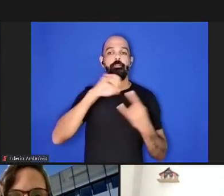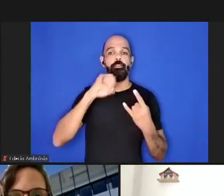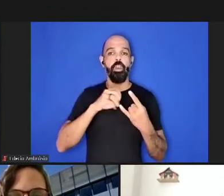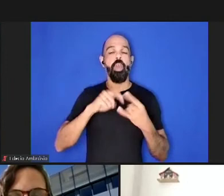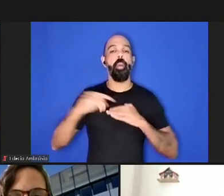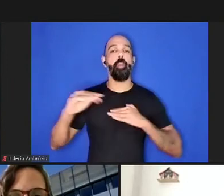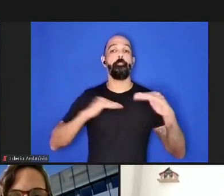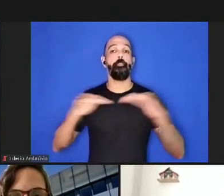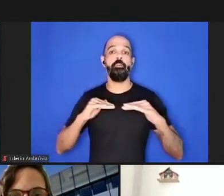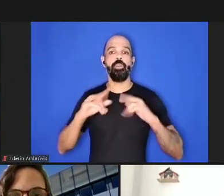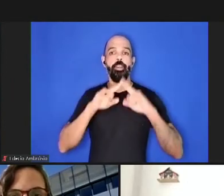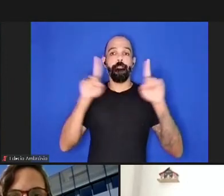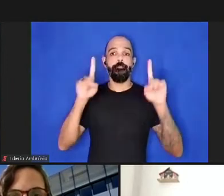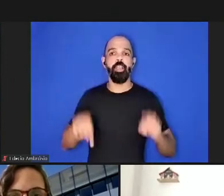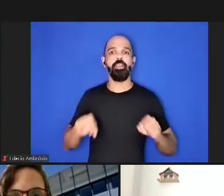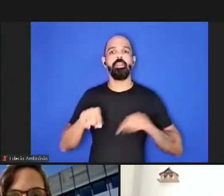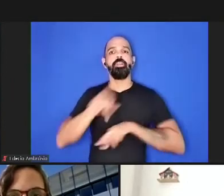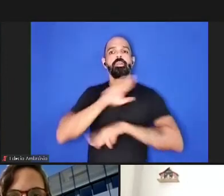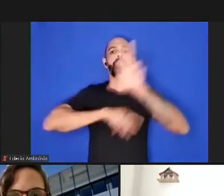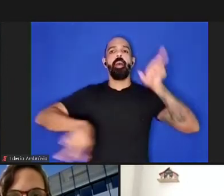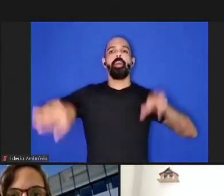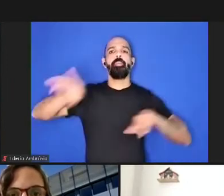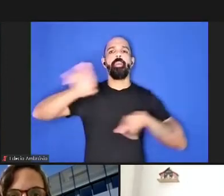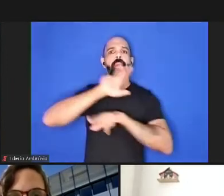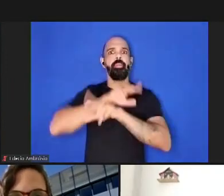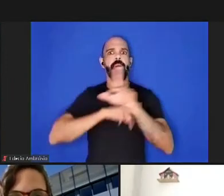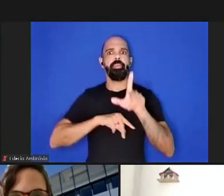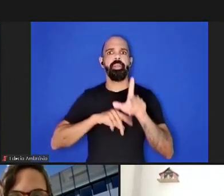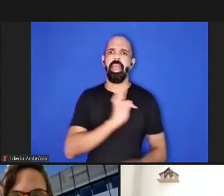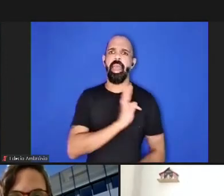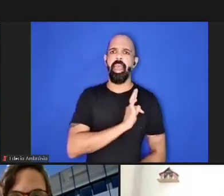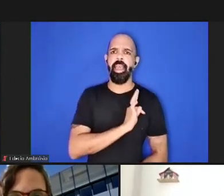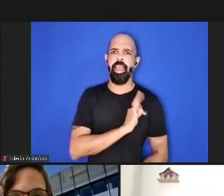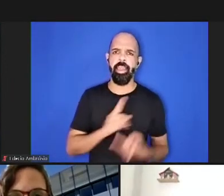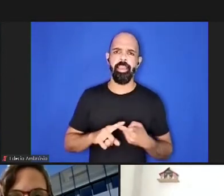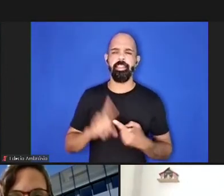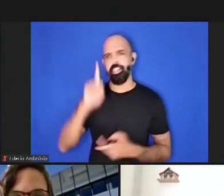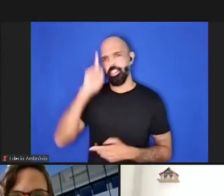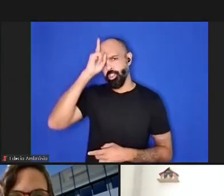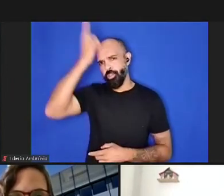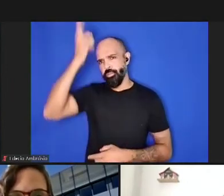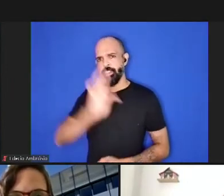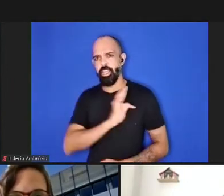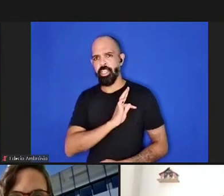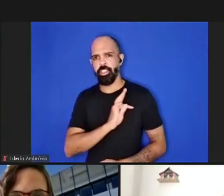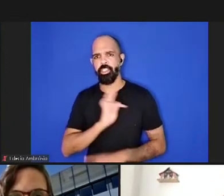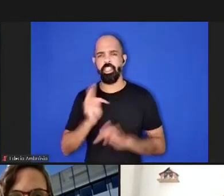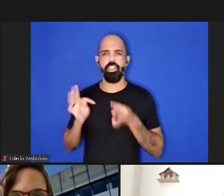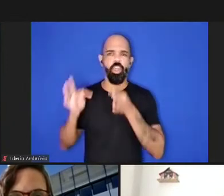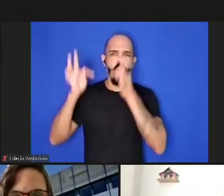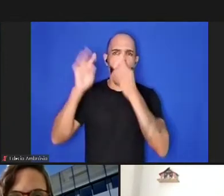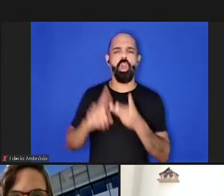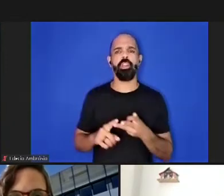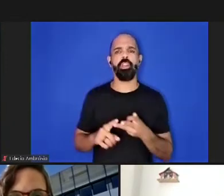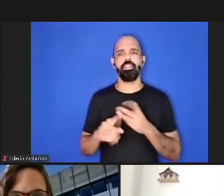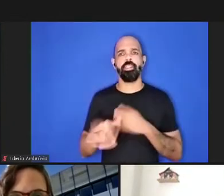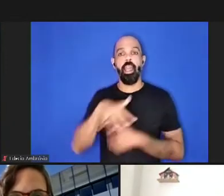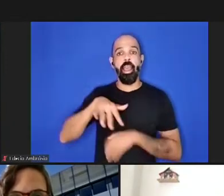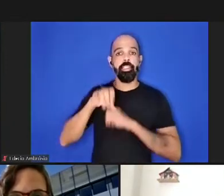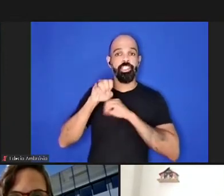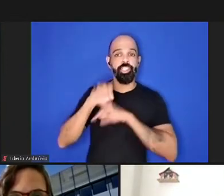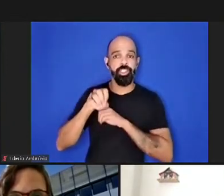de servidores nas mais diversas áreas, né, técnicas, inovação tecnológica, nas áreas de ensino, e, de